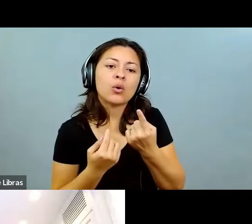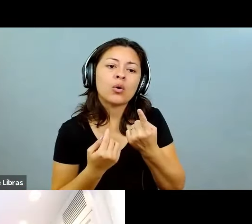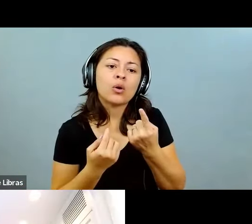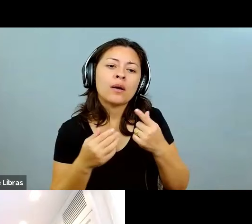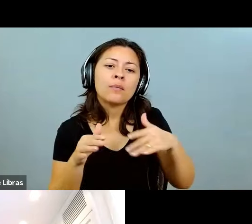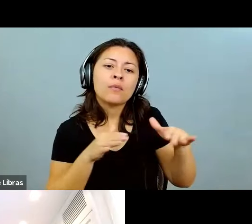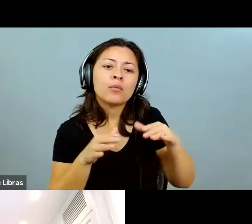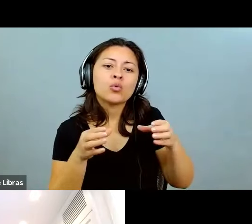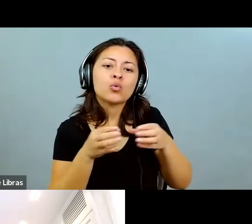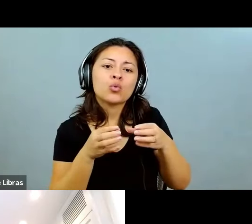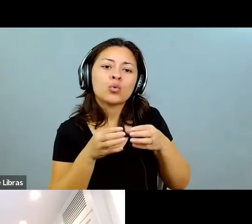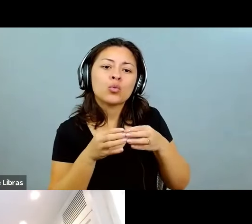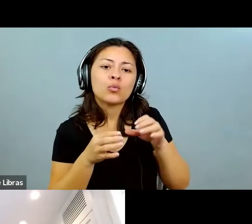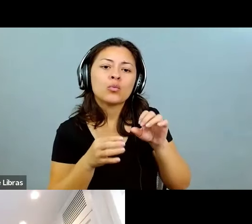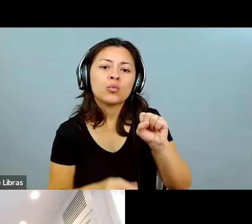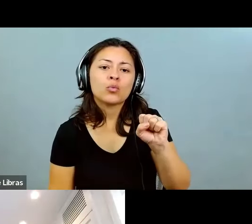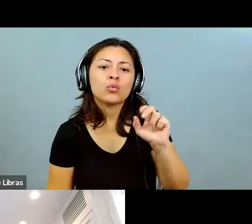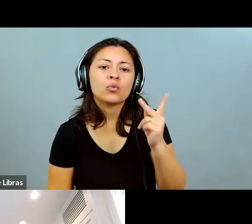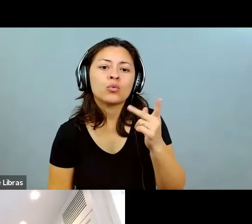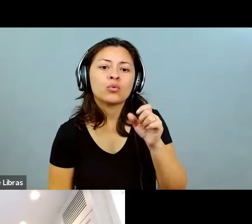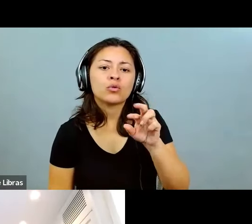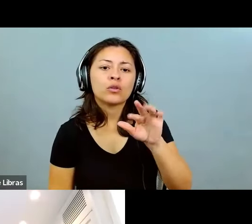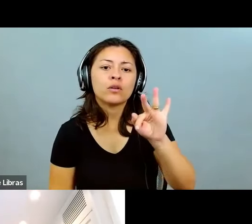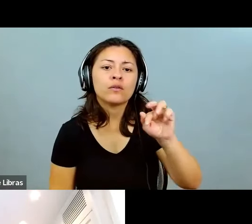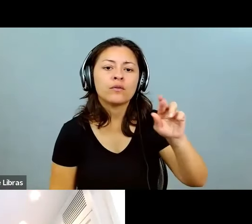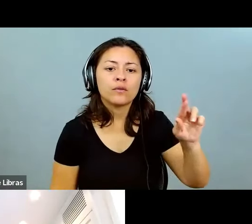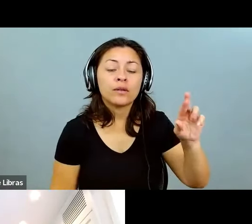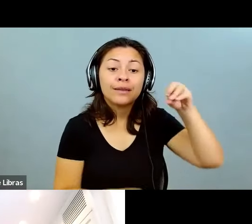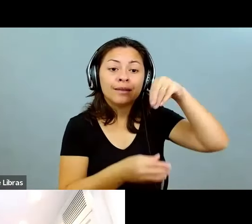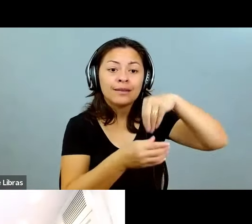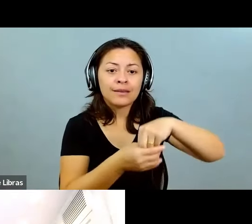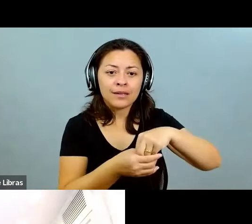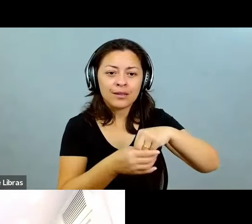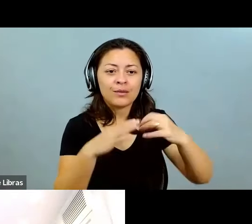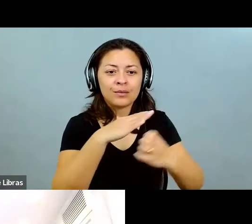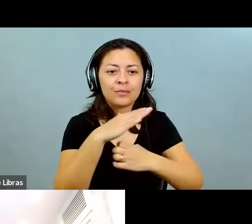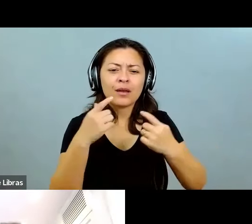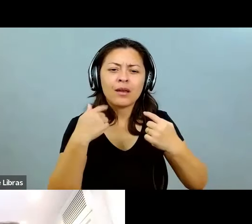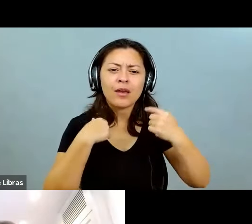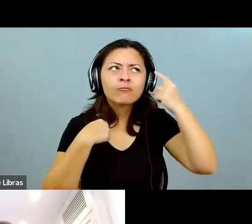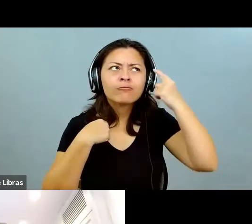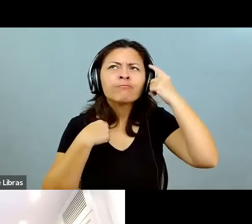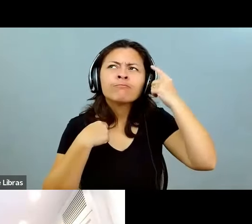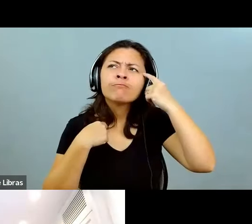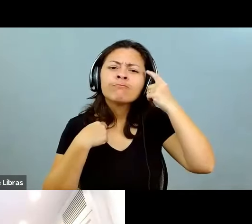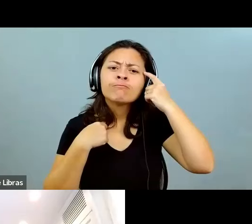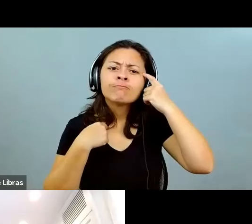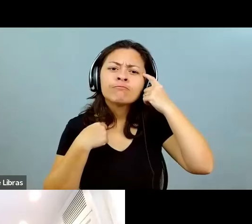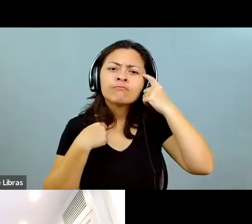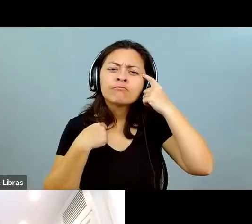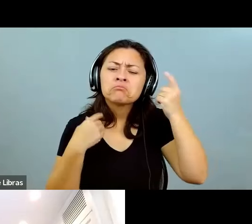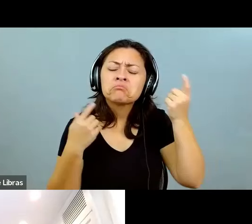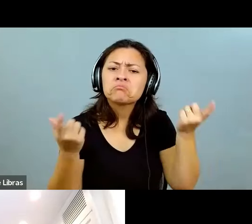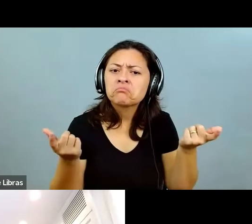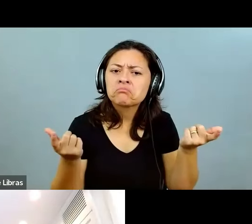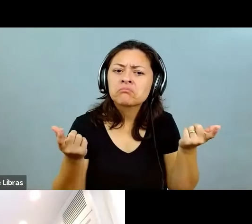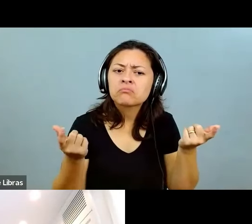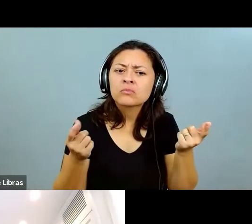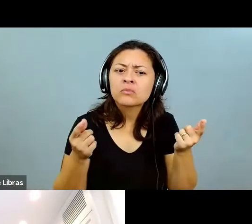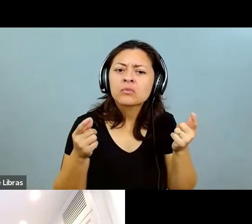dentro da empresa e E aí acaba acendendo algumas algumas luzinhas aqui alguns questionamentos se isso pode ser um movimento